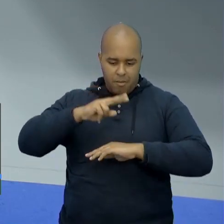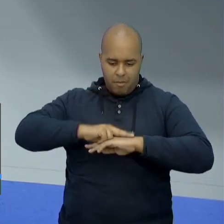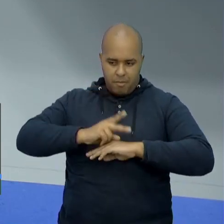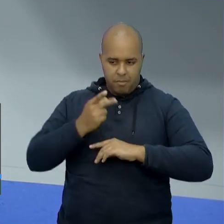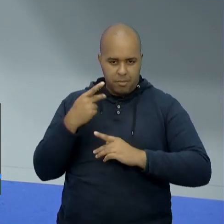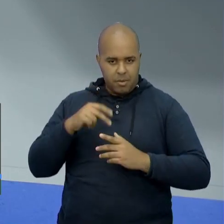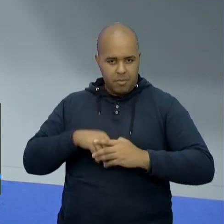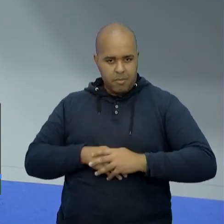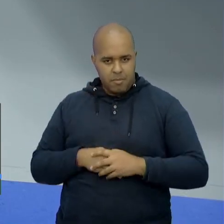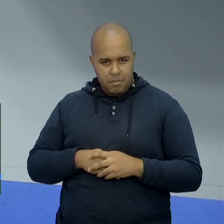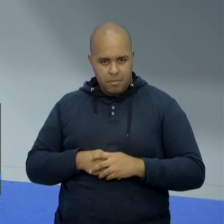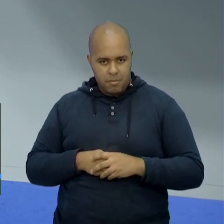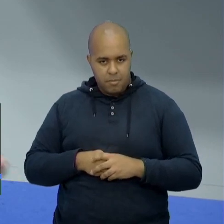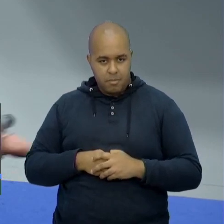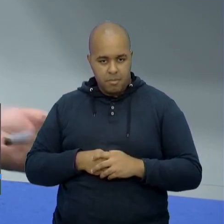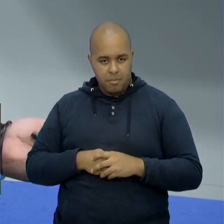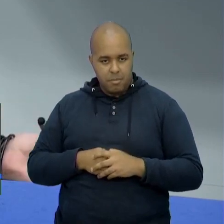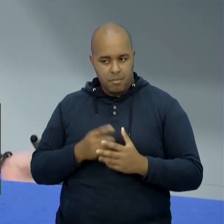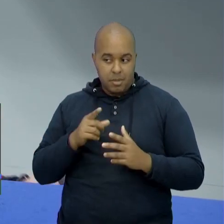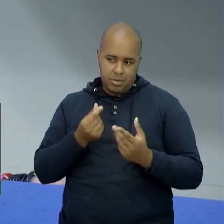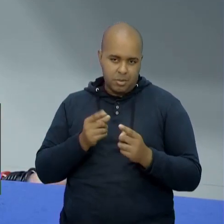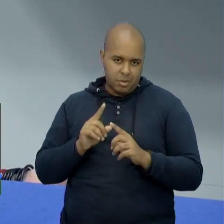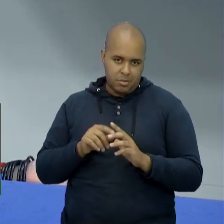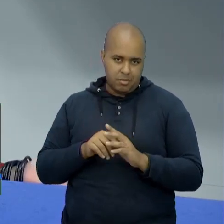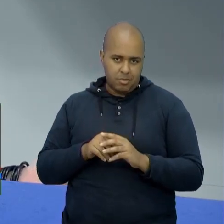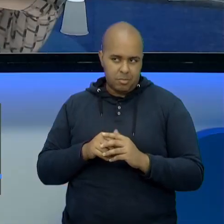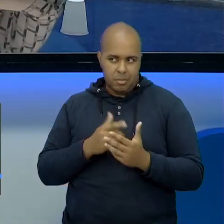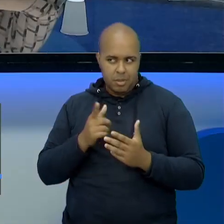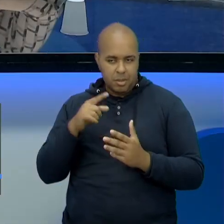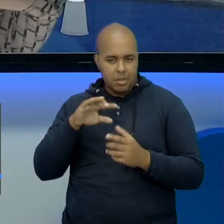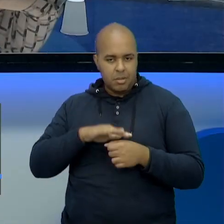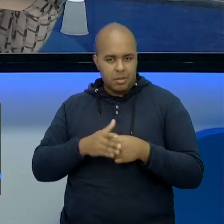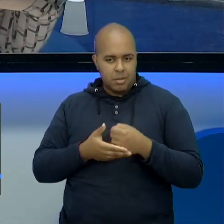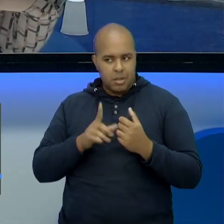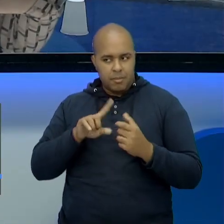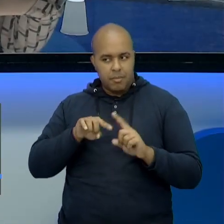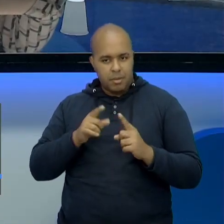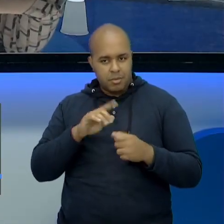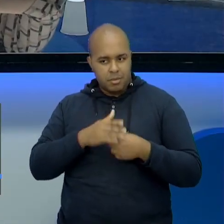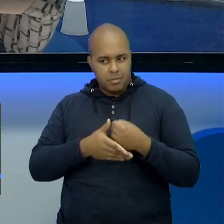sombra dela. Só que o dinheiro não, né? Isso. E sustentabilidade é